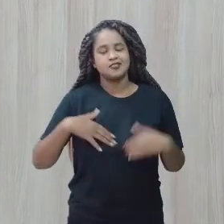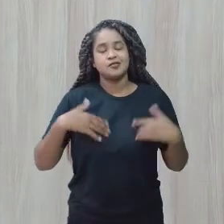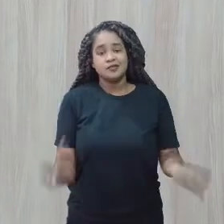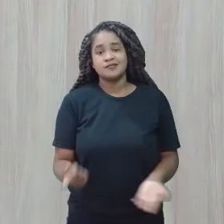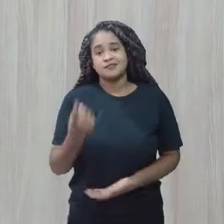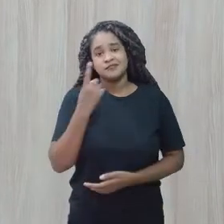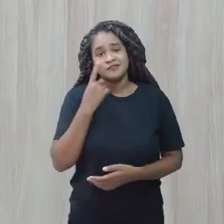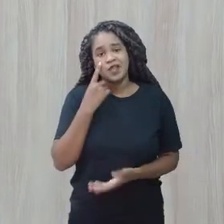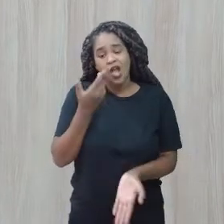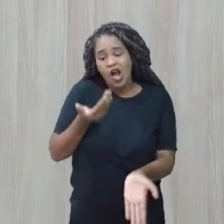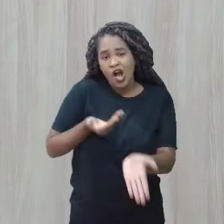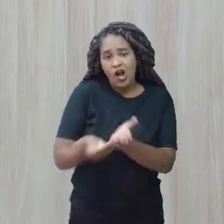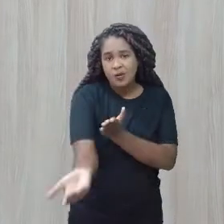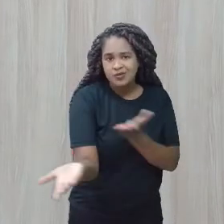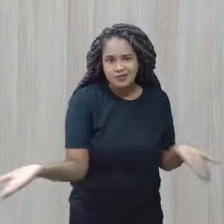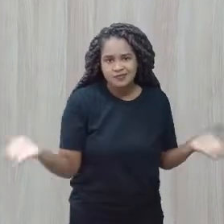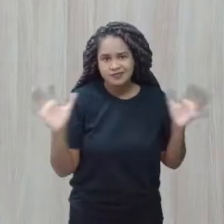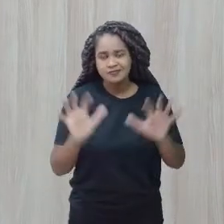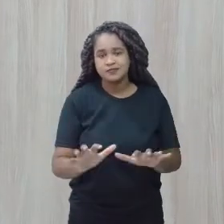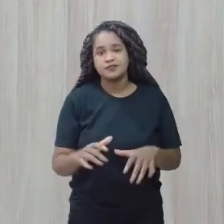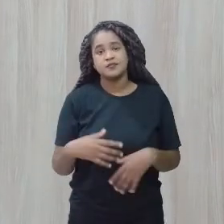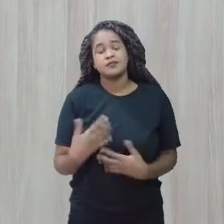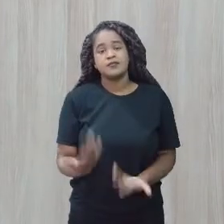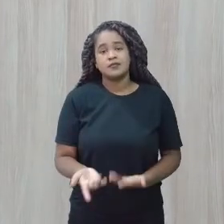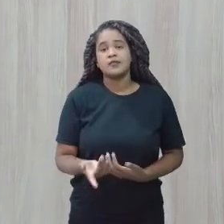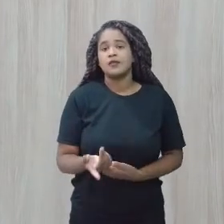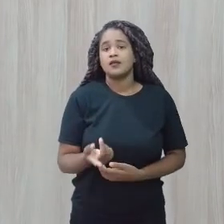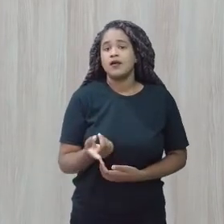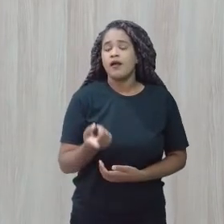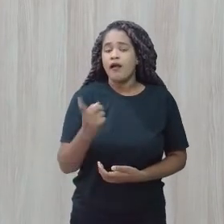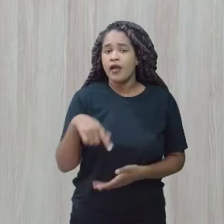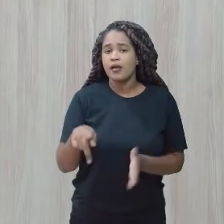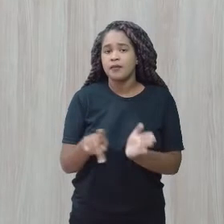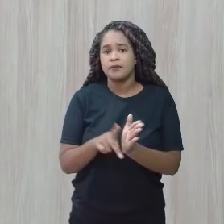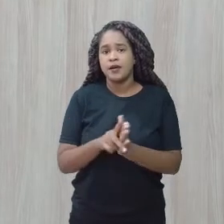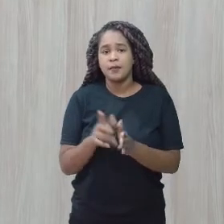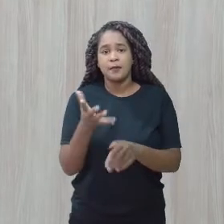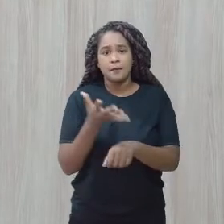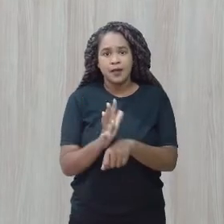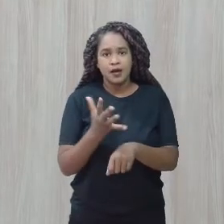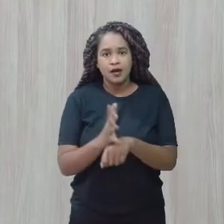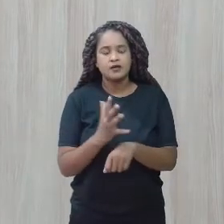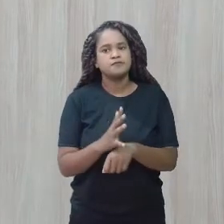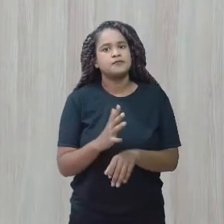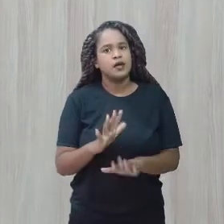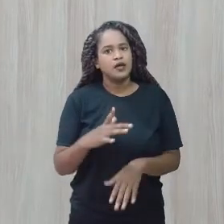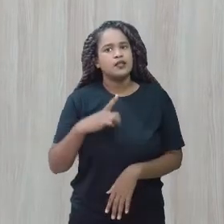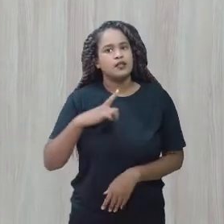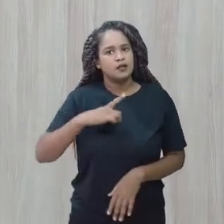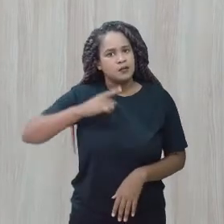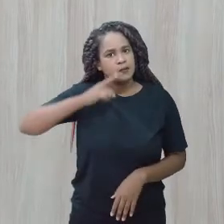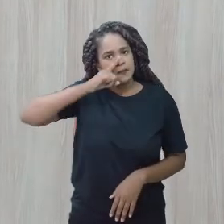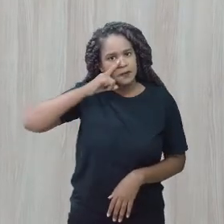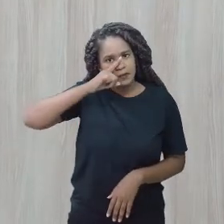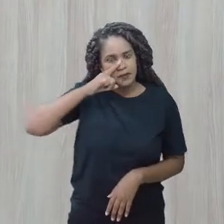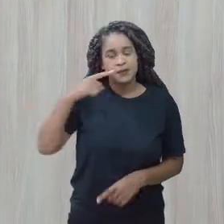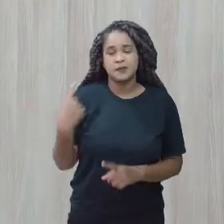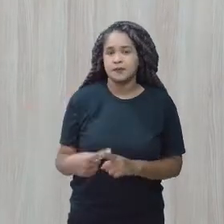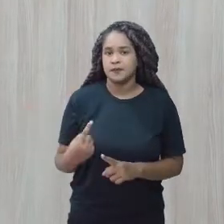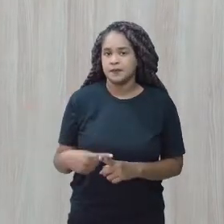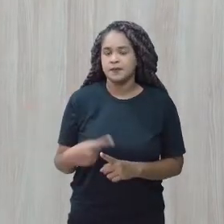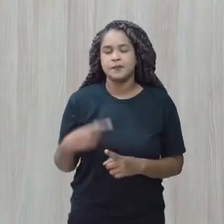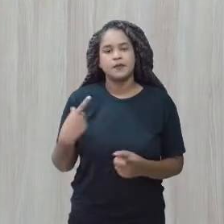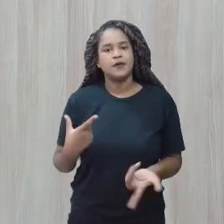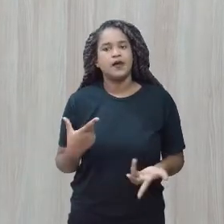de aventura, para quem perdeu a outra aula, a gente está falando de práticas em lugares incertos, né? Que tem